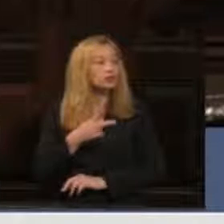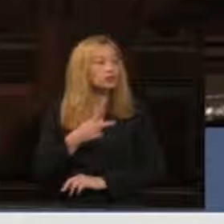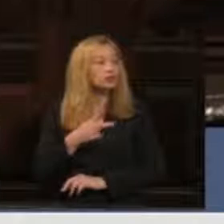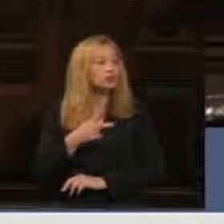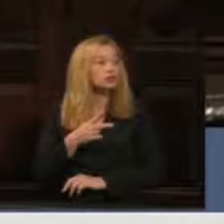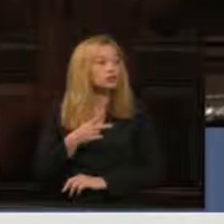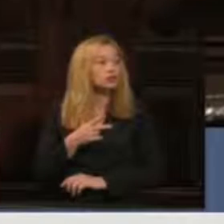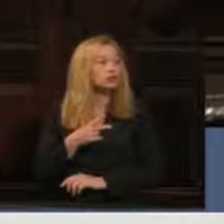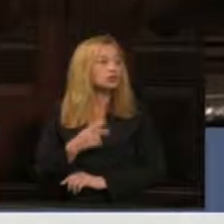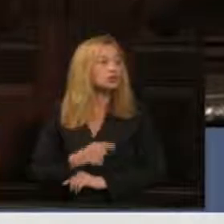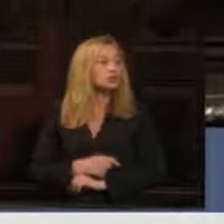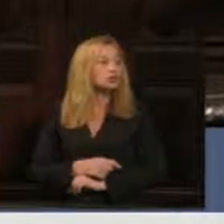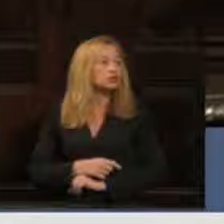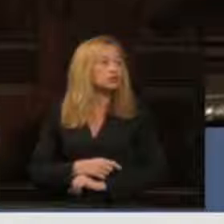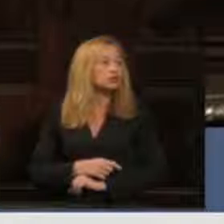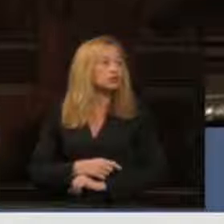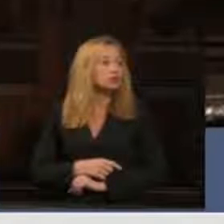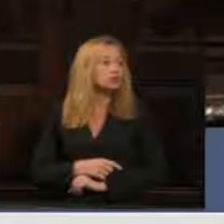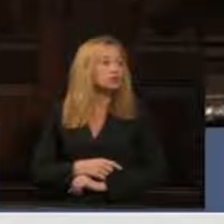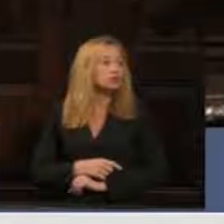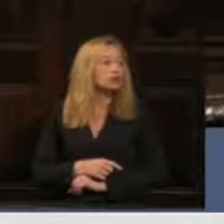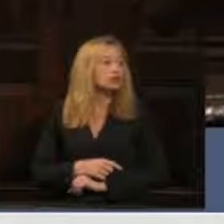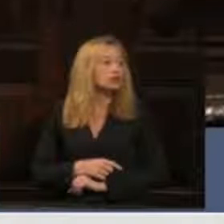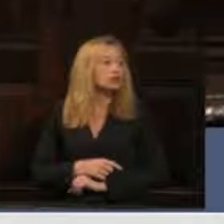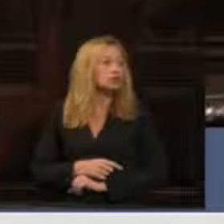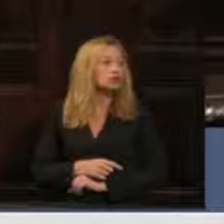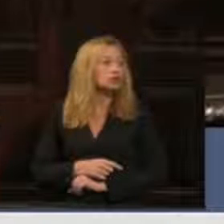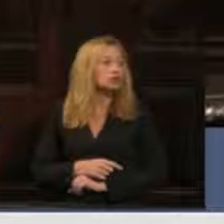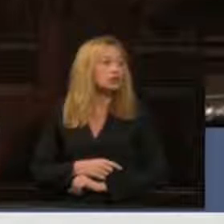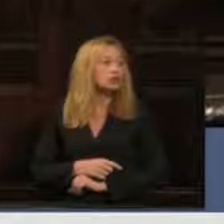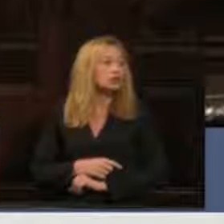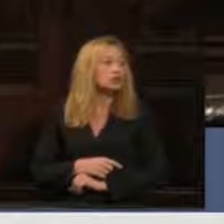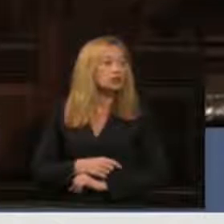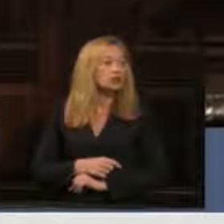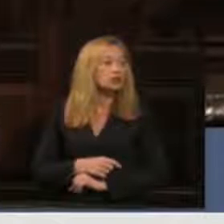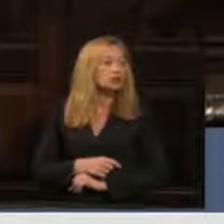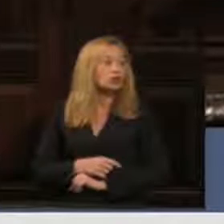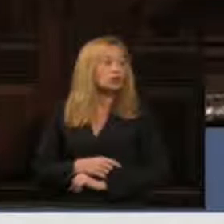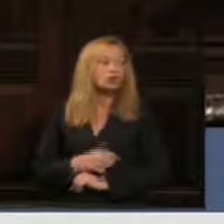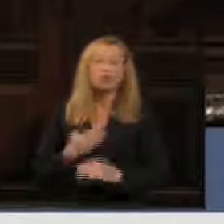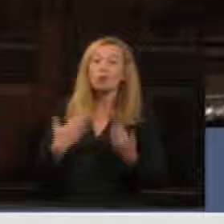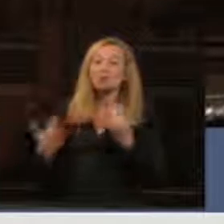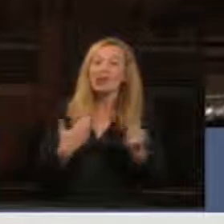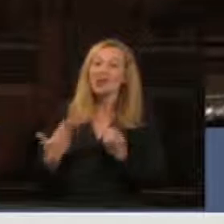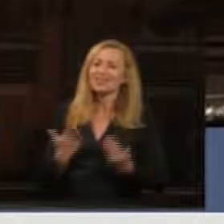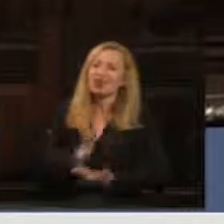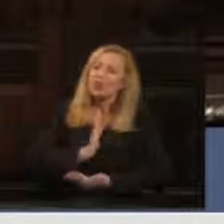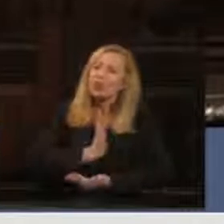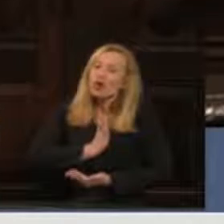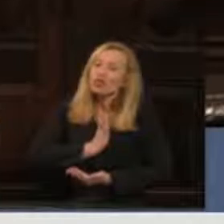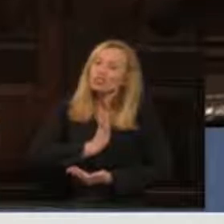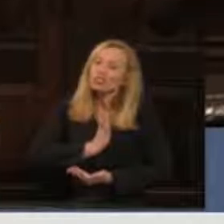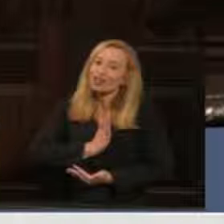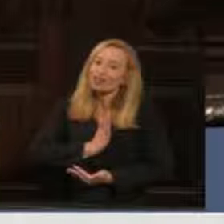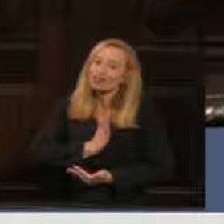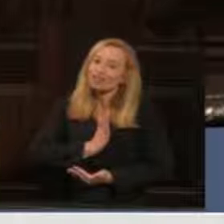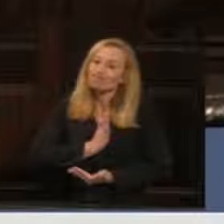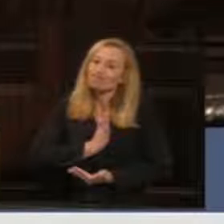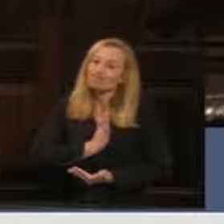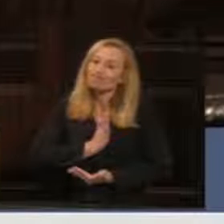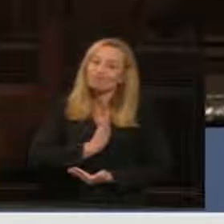triângulo de ouro da SEDAI, o coração da SEDAI, que é o sistema